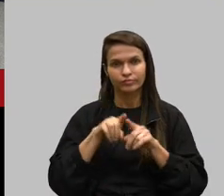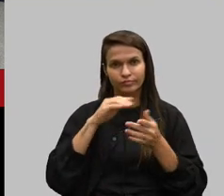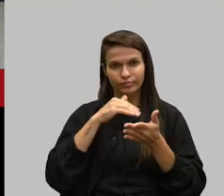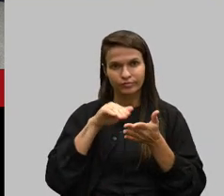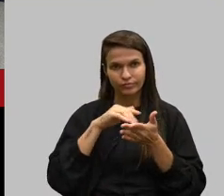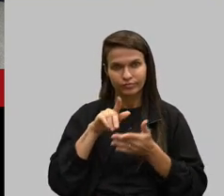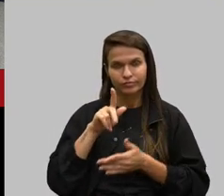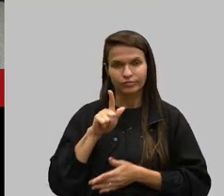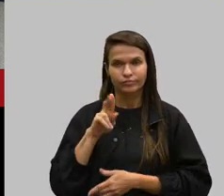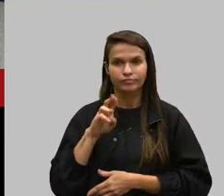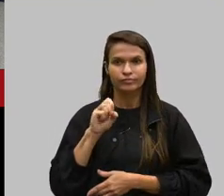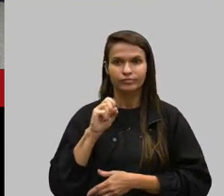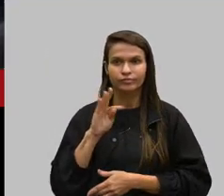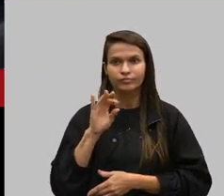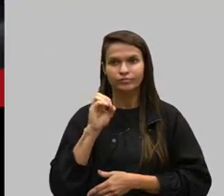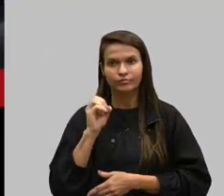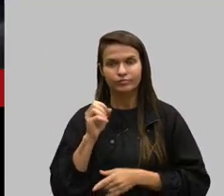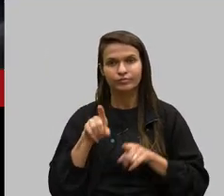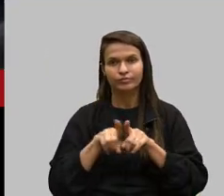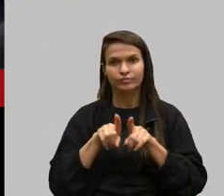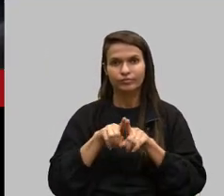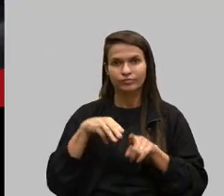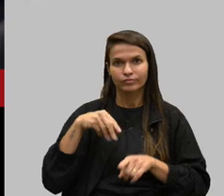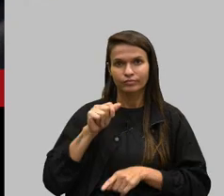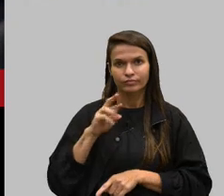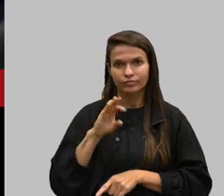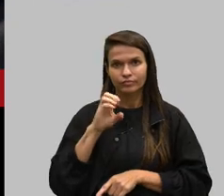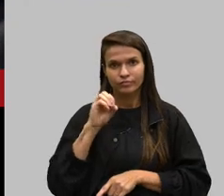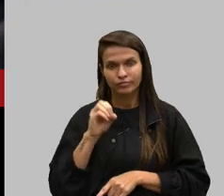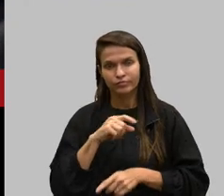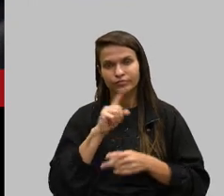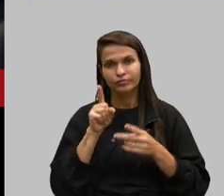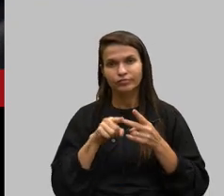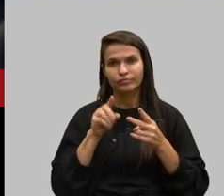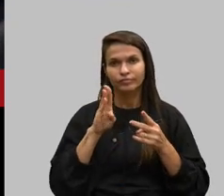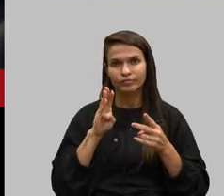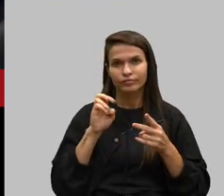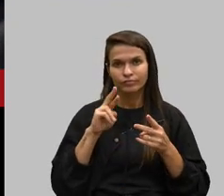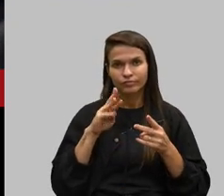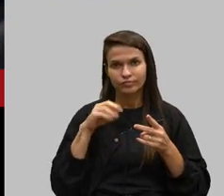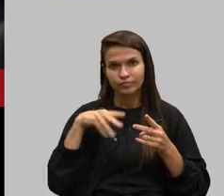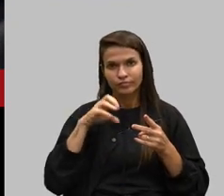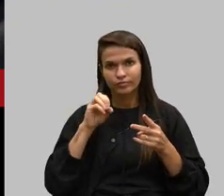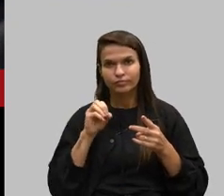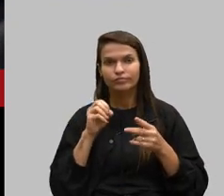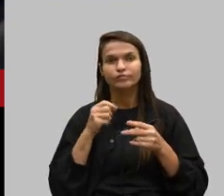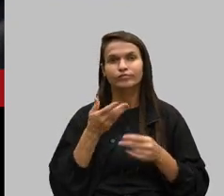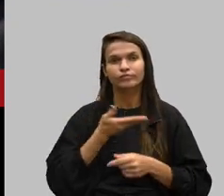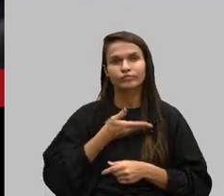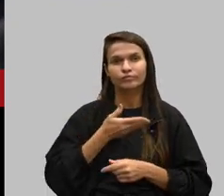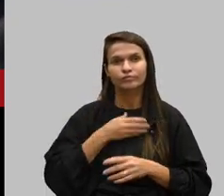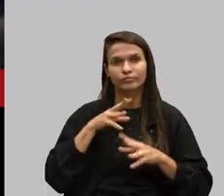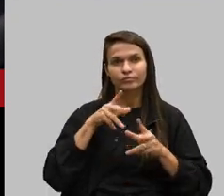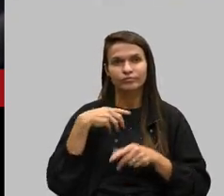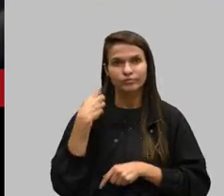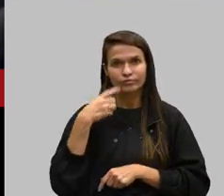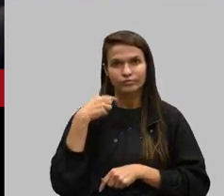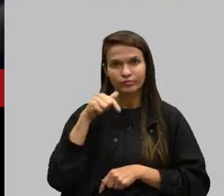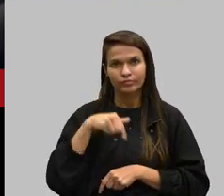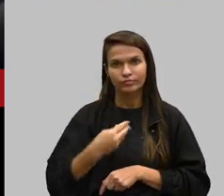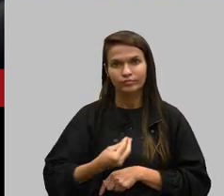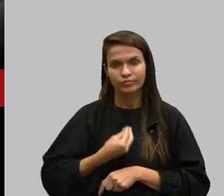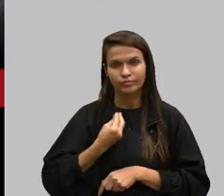ladares Marcelo aro Bernardo Santos aos colegas Deputados aqui